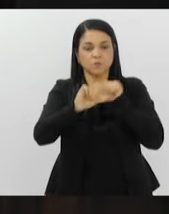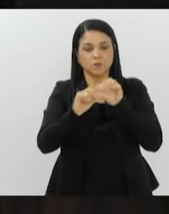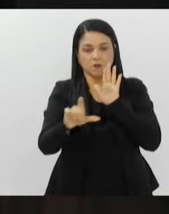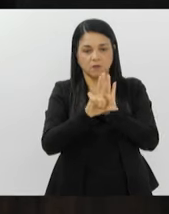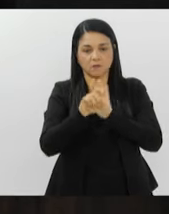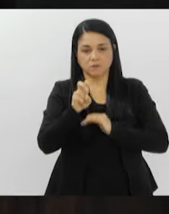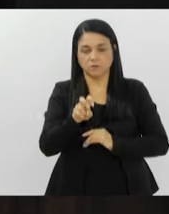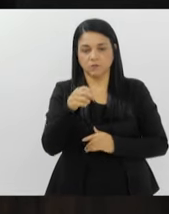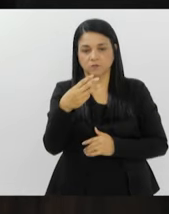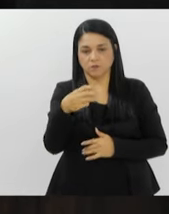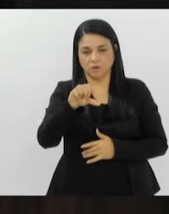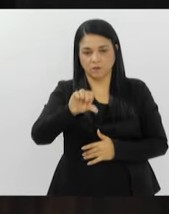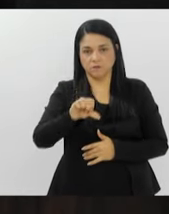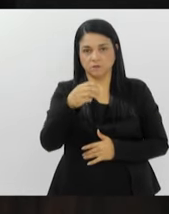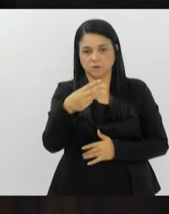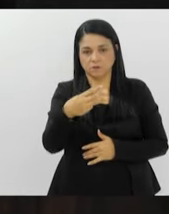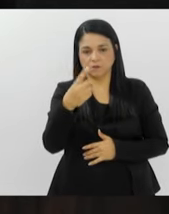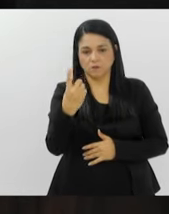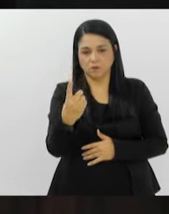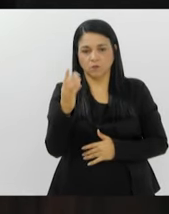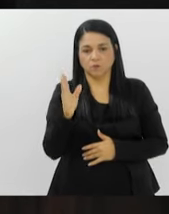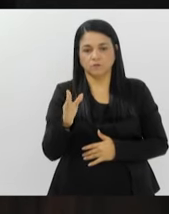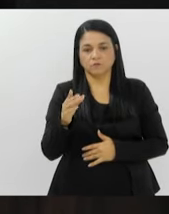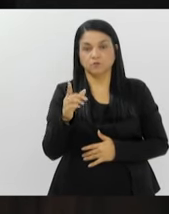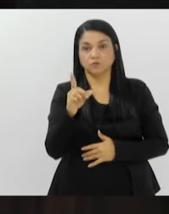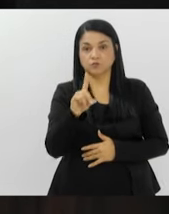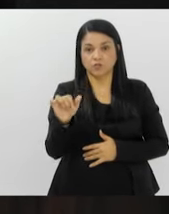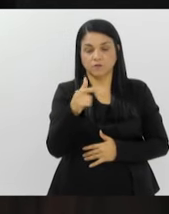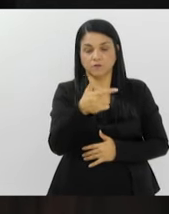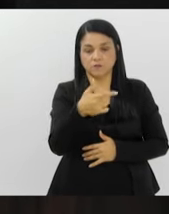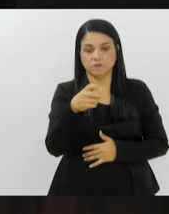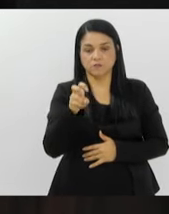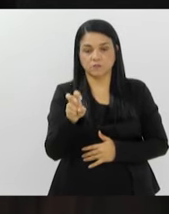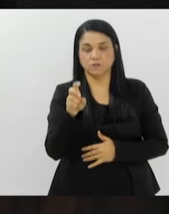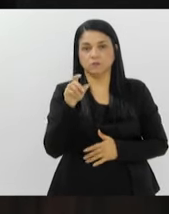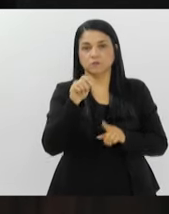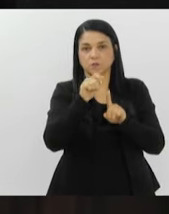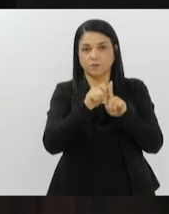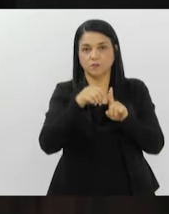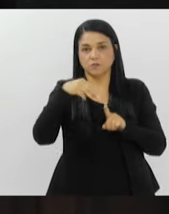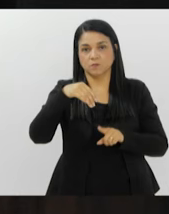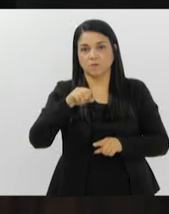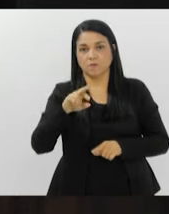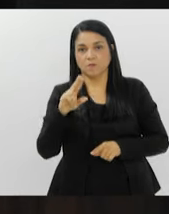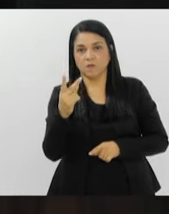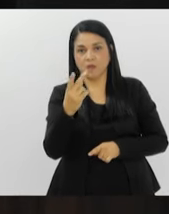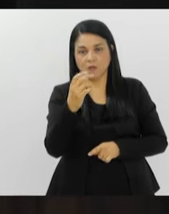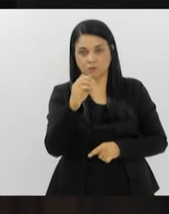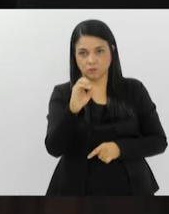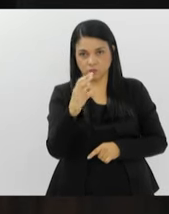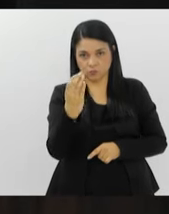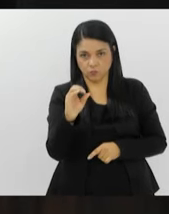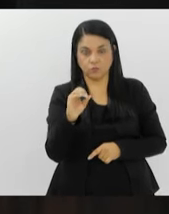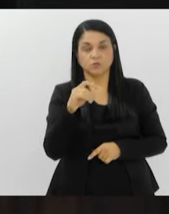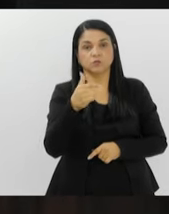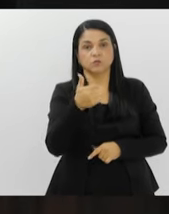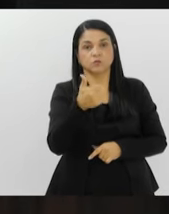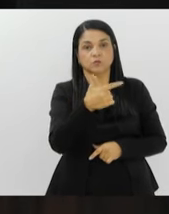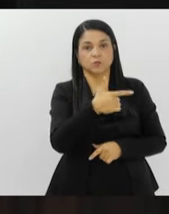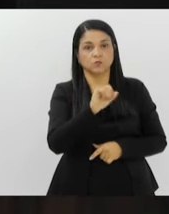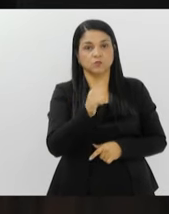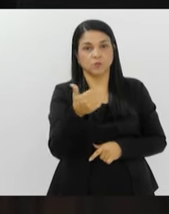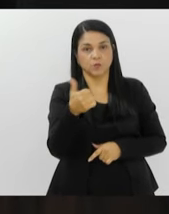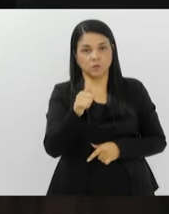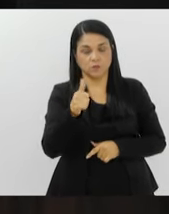lei 5931 de 25 de 201 dis sobre ação da